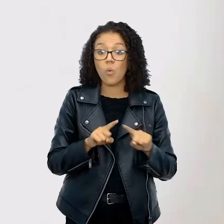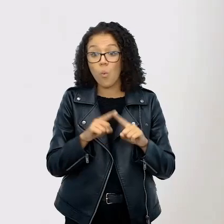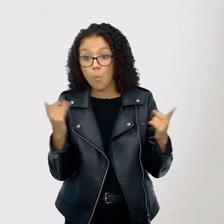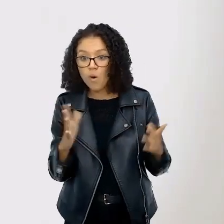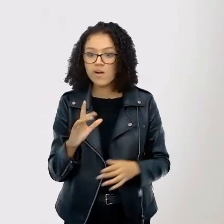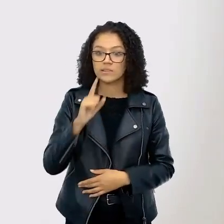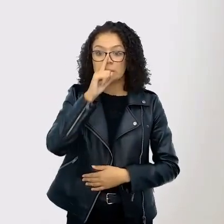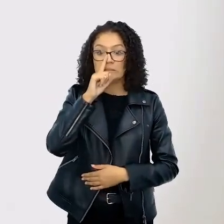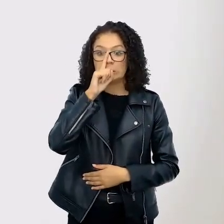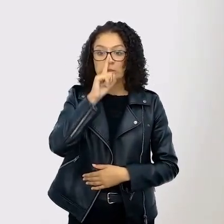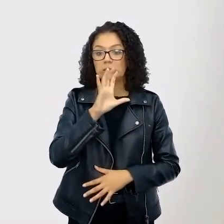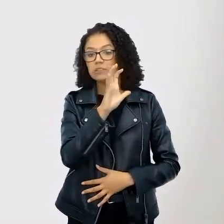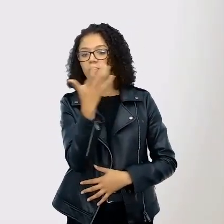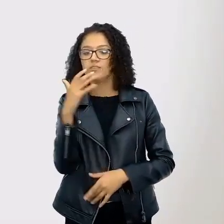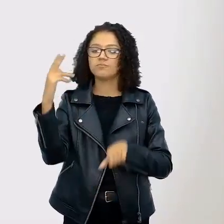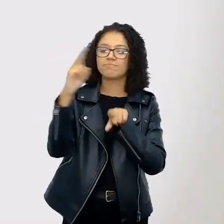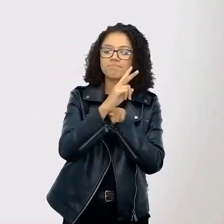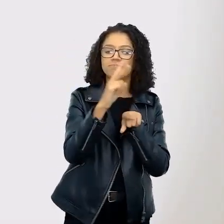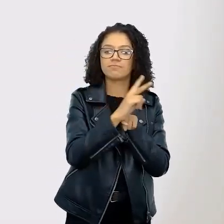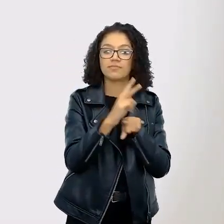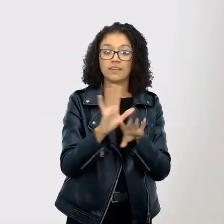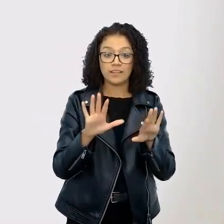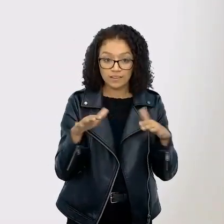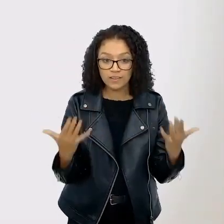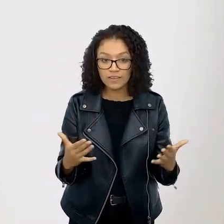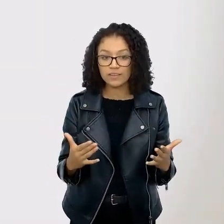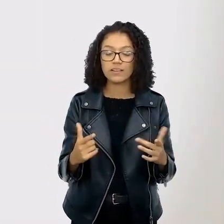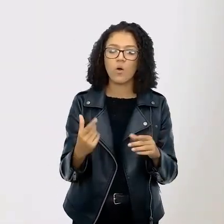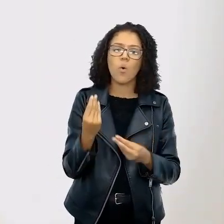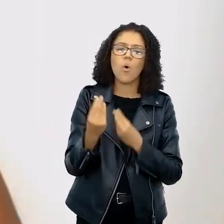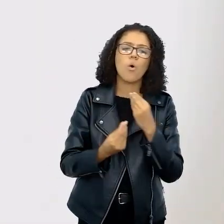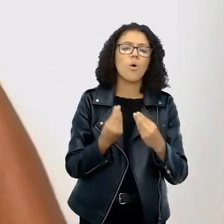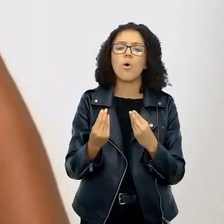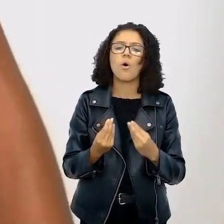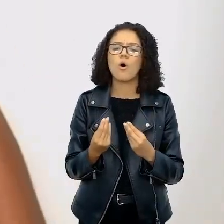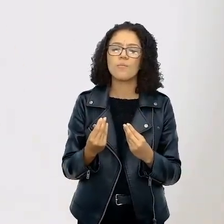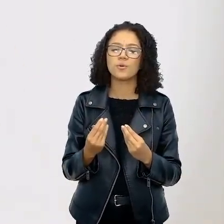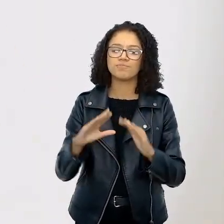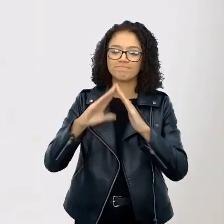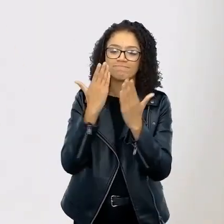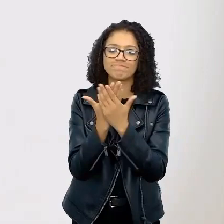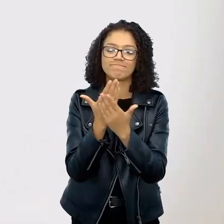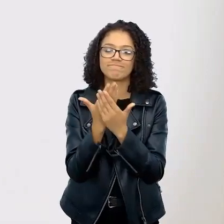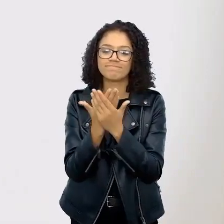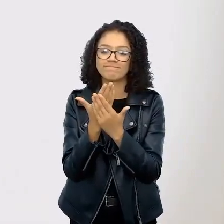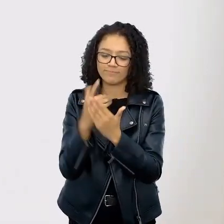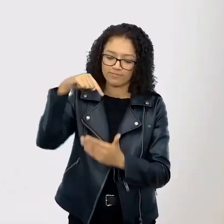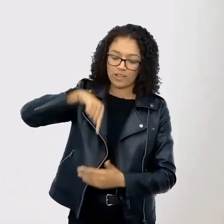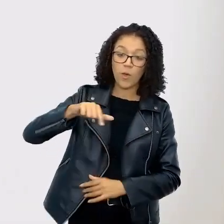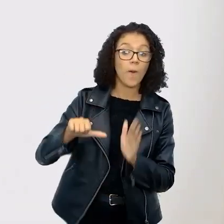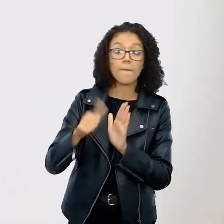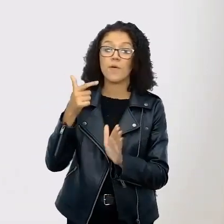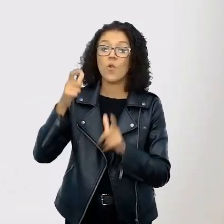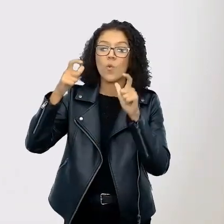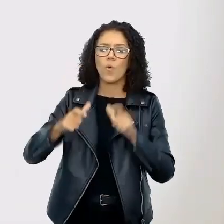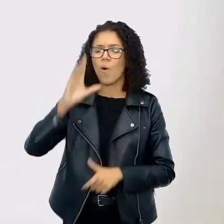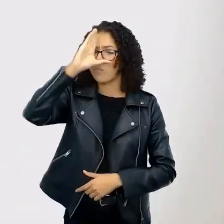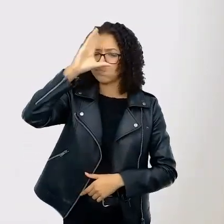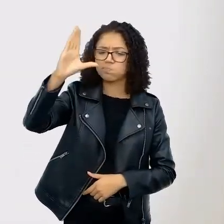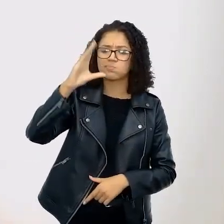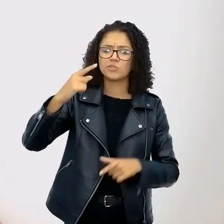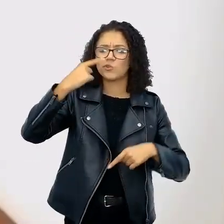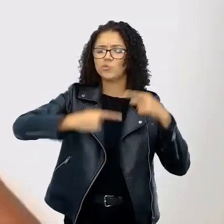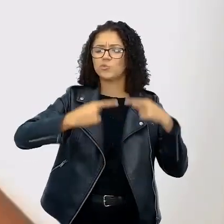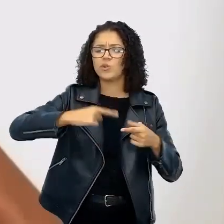risco. Em geral, o primeiro elo para a formação desta rede é a educação, ou seja, a escola, que integra diversas